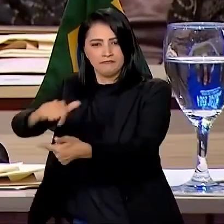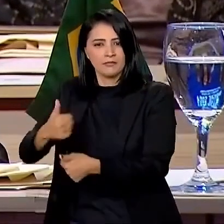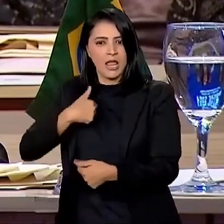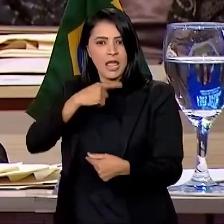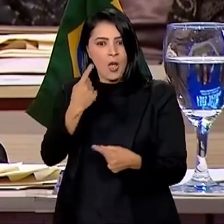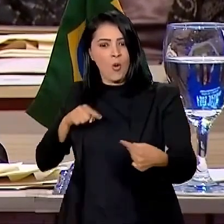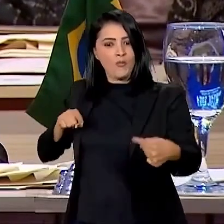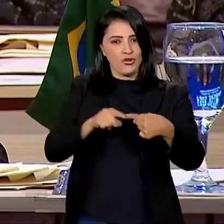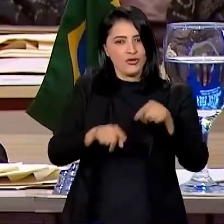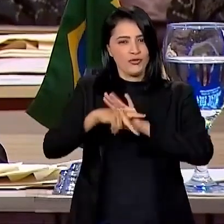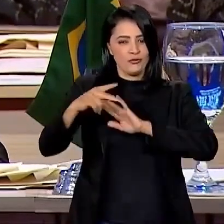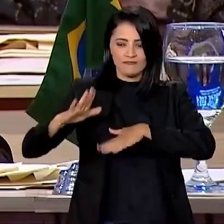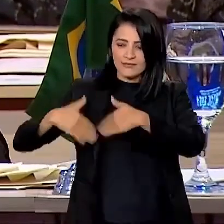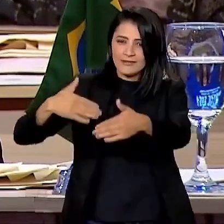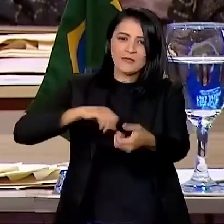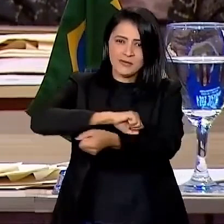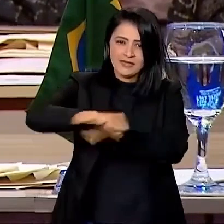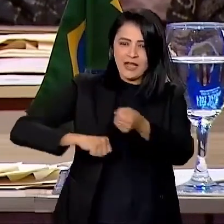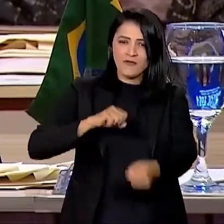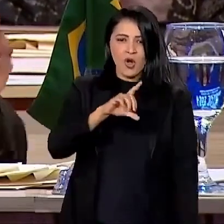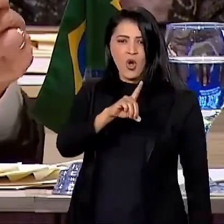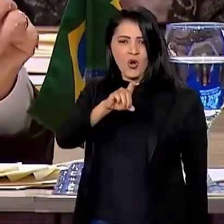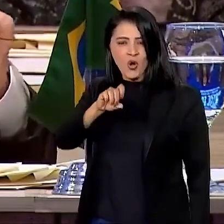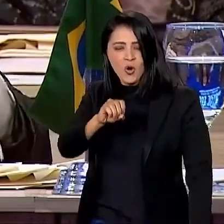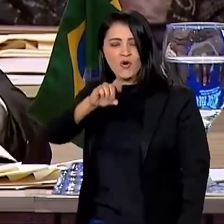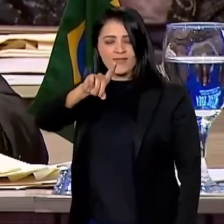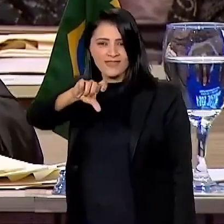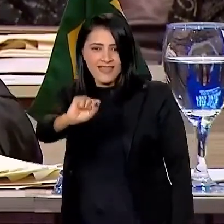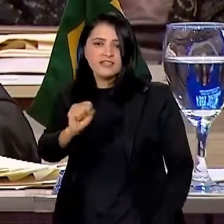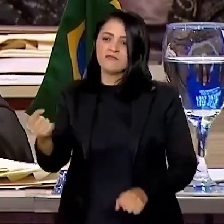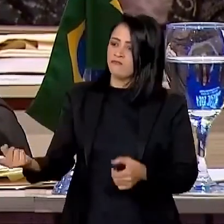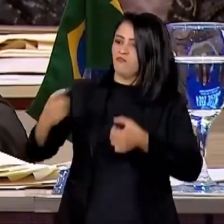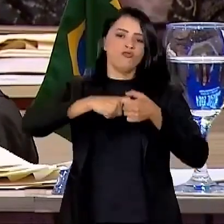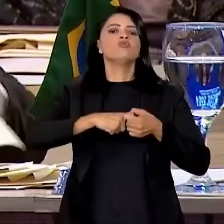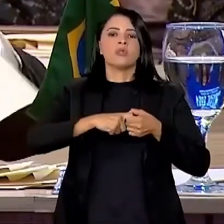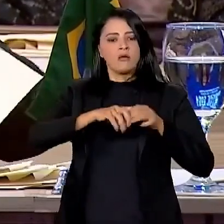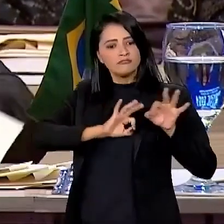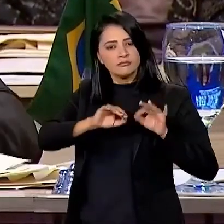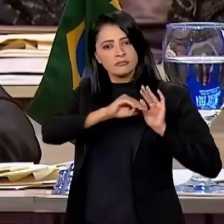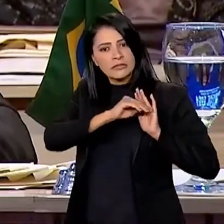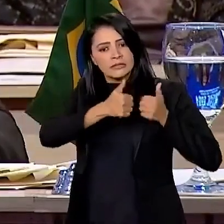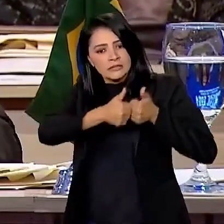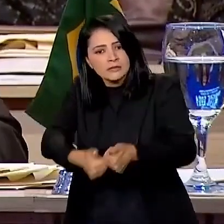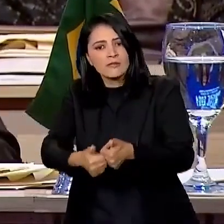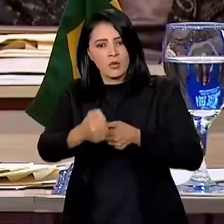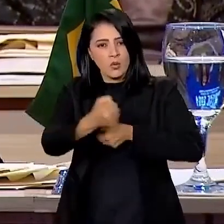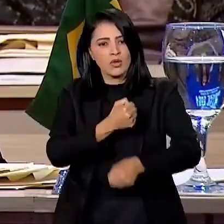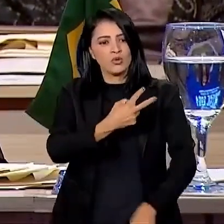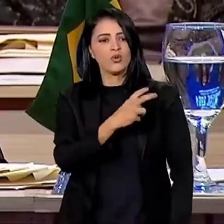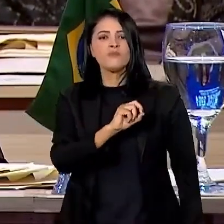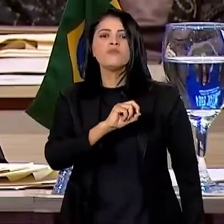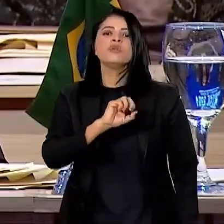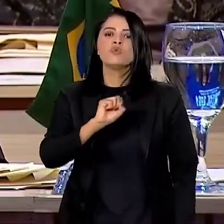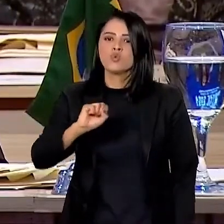os objetivos de desenvolvimento sustentáveis de volta aos trilhos. Em 2008, o